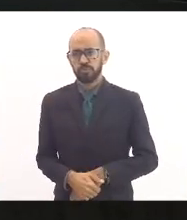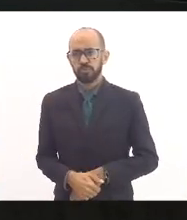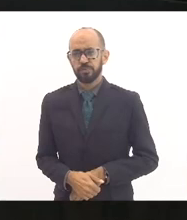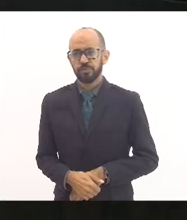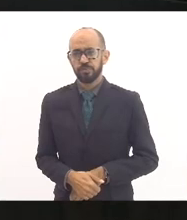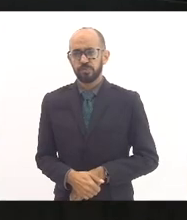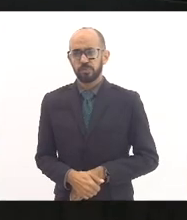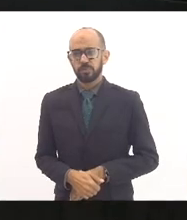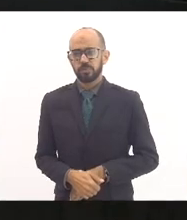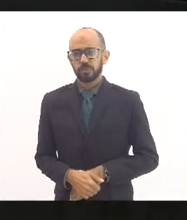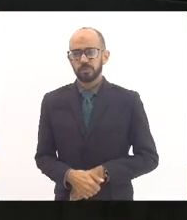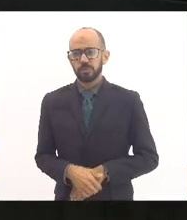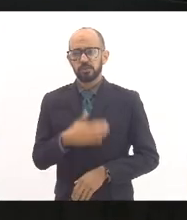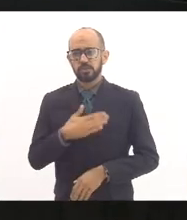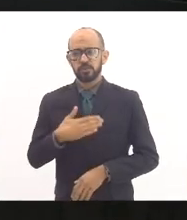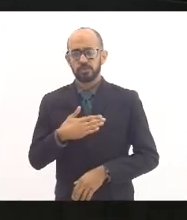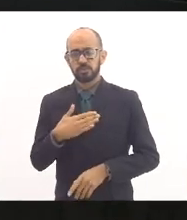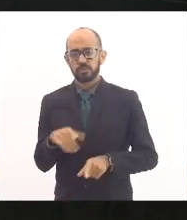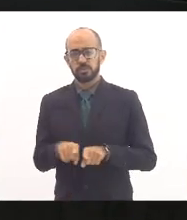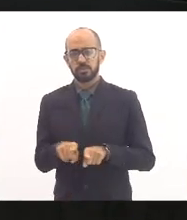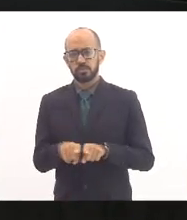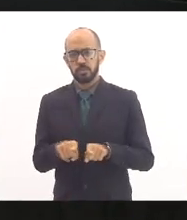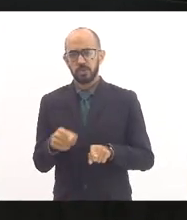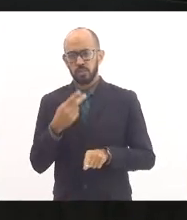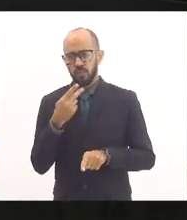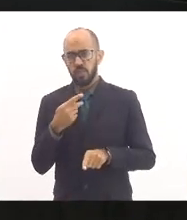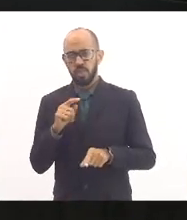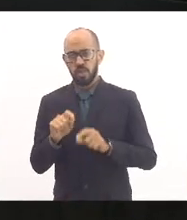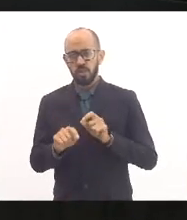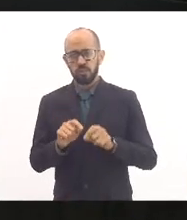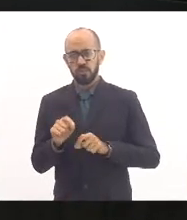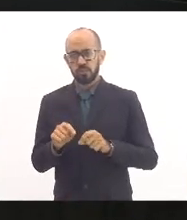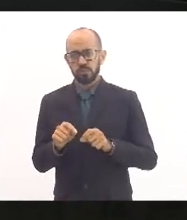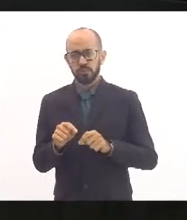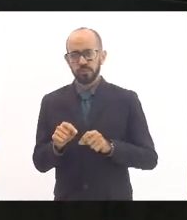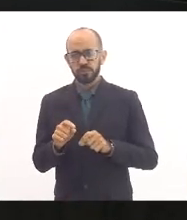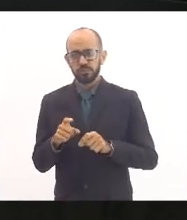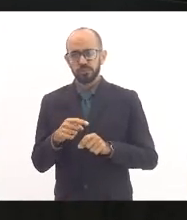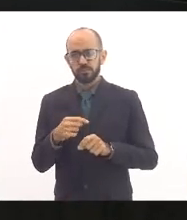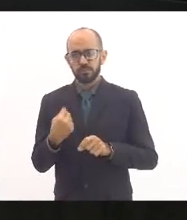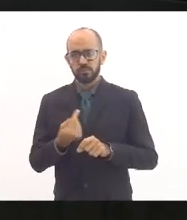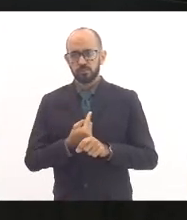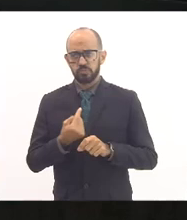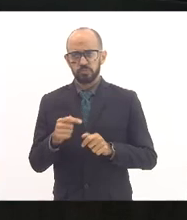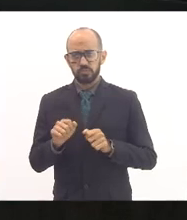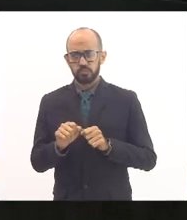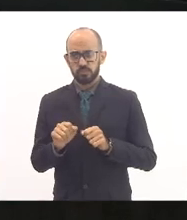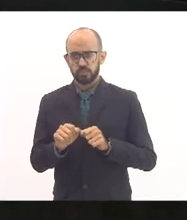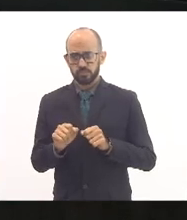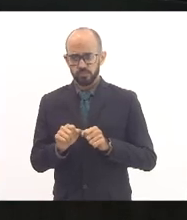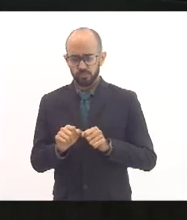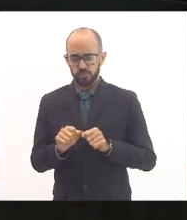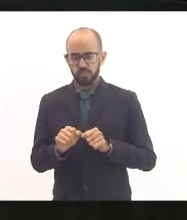e é gostaria de dizer que nós vamos fazer aqui